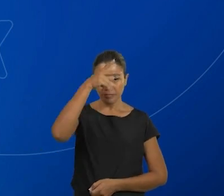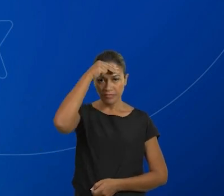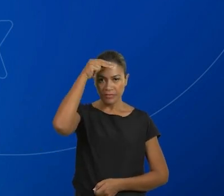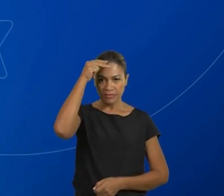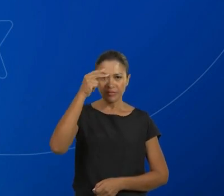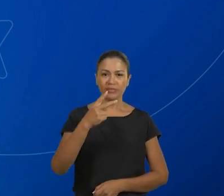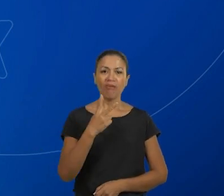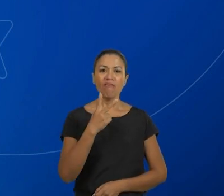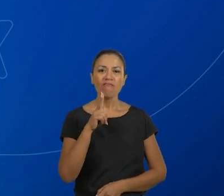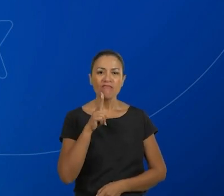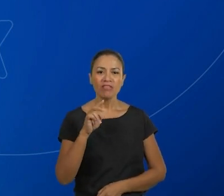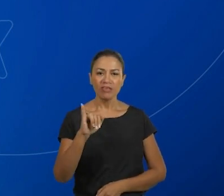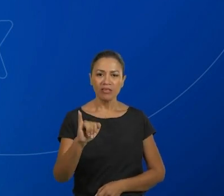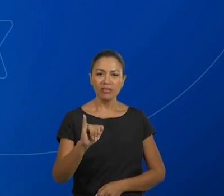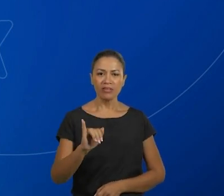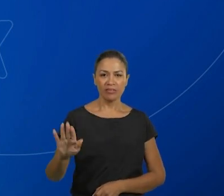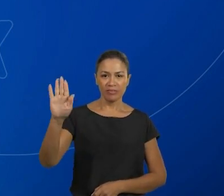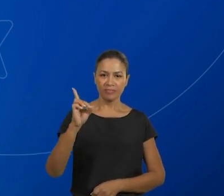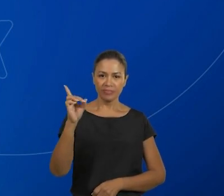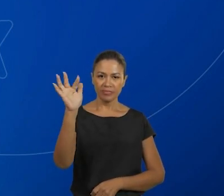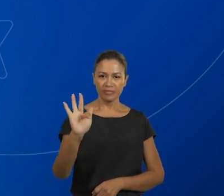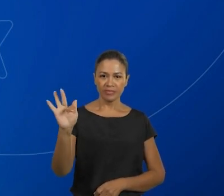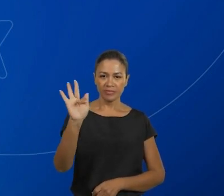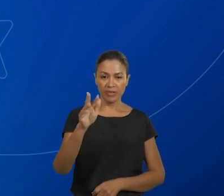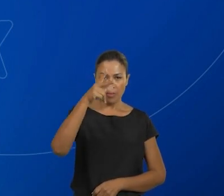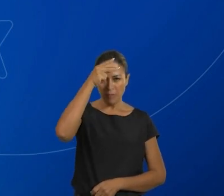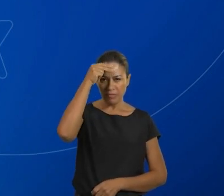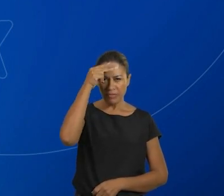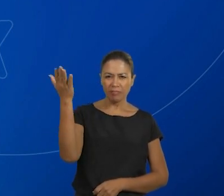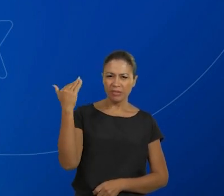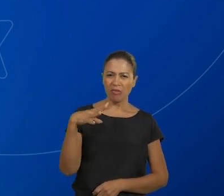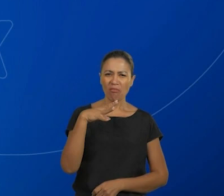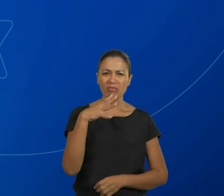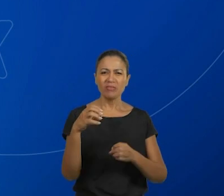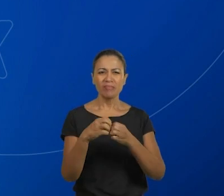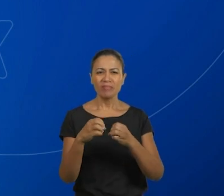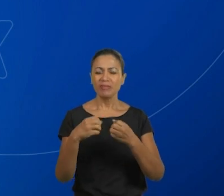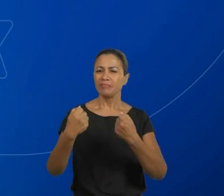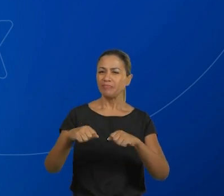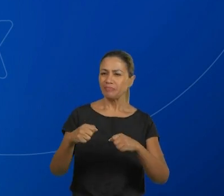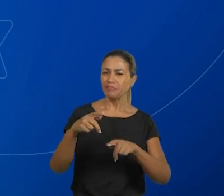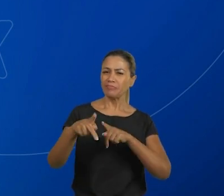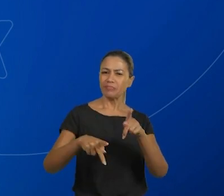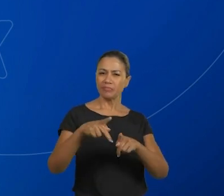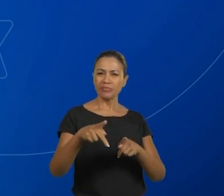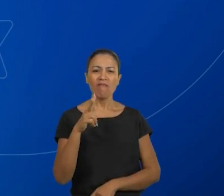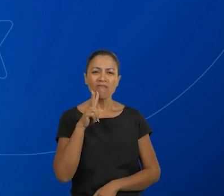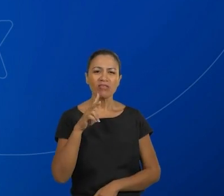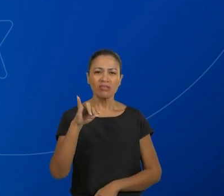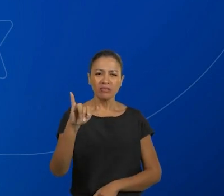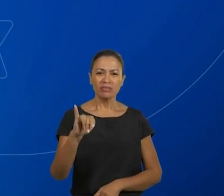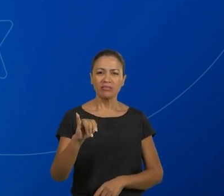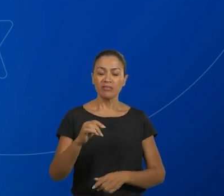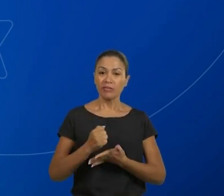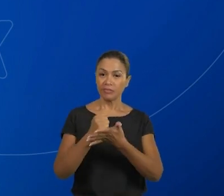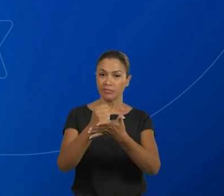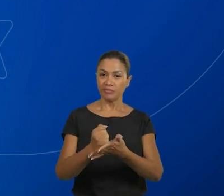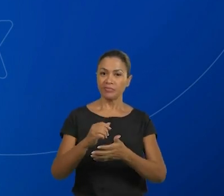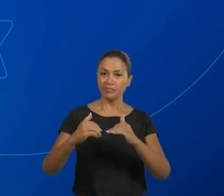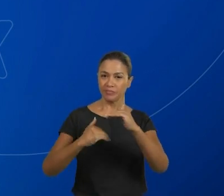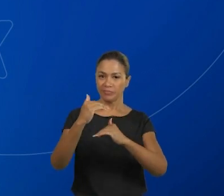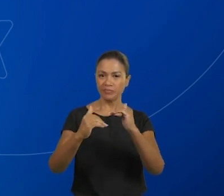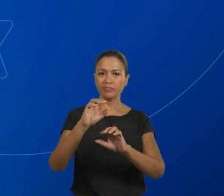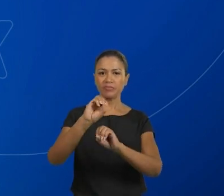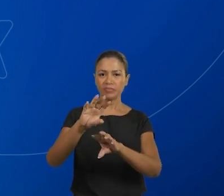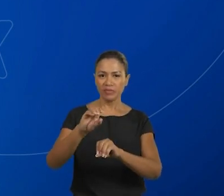ex-prefeito de Viana e candidato a deputado federal. Enquanto prefeito, conheci de perto a necessidade da população vianense. Atuei no desenvolvimento